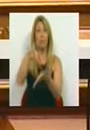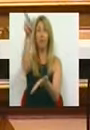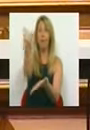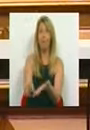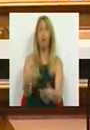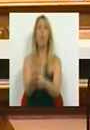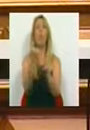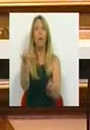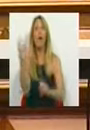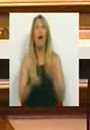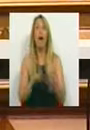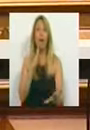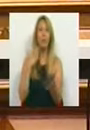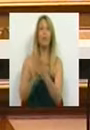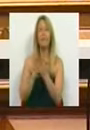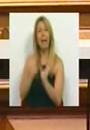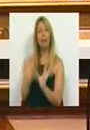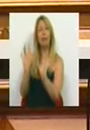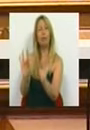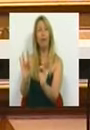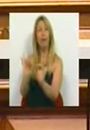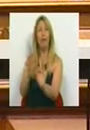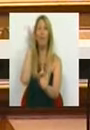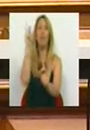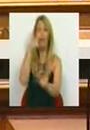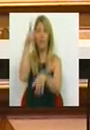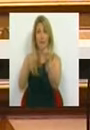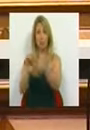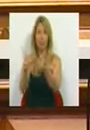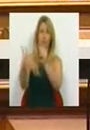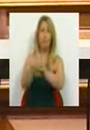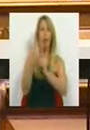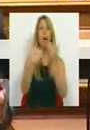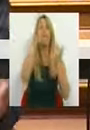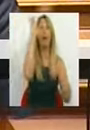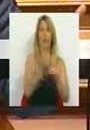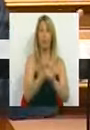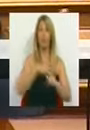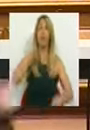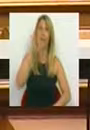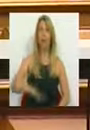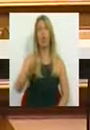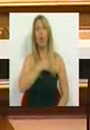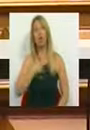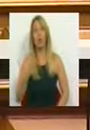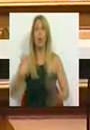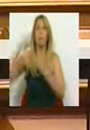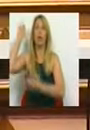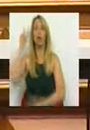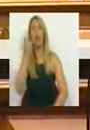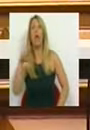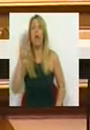a vida de todos os portugueses, mais que o Serviço Nacional de Saúde e mais que o IRS. O que estamos aqui a falar vai tocar a vida de todos, pelo